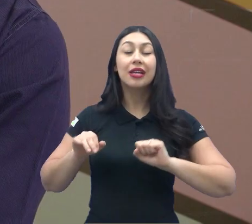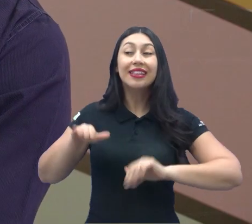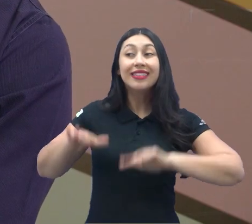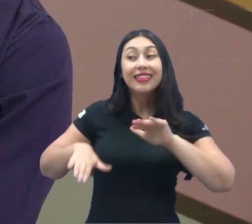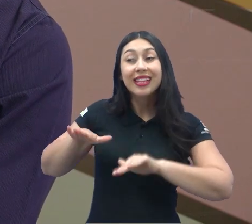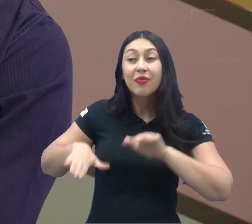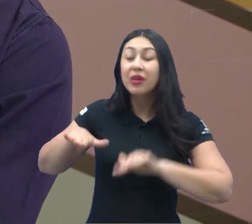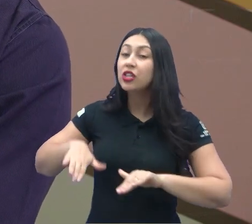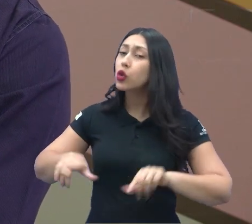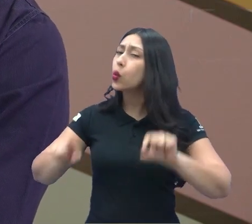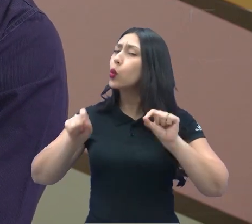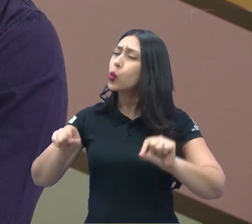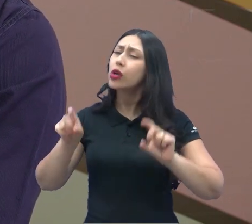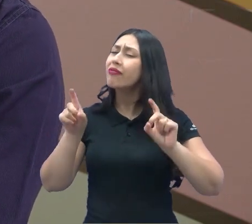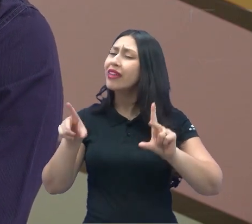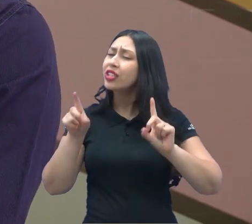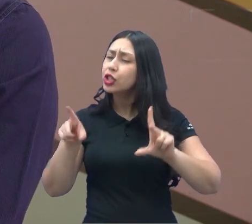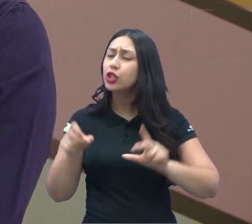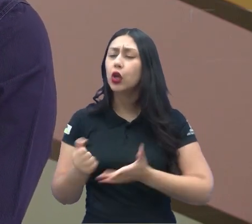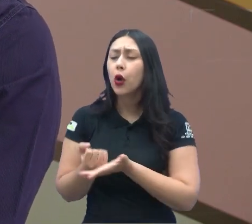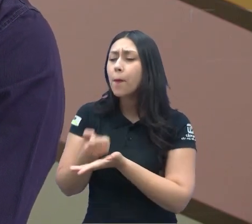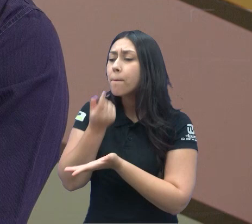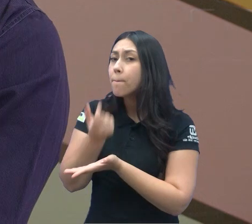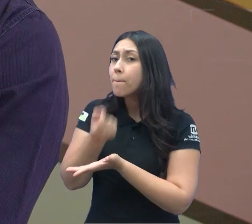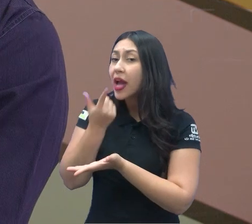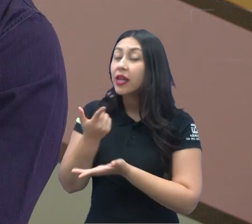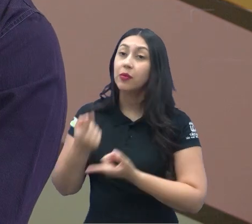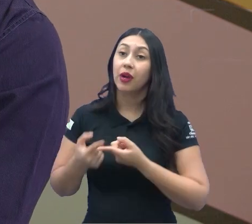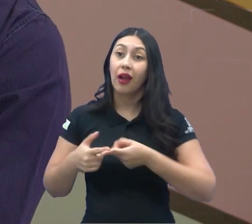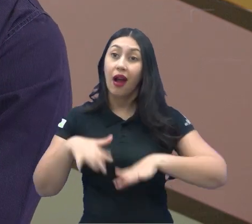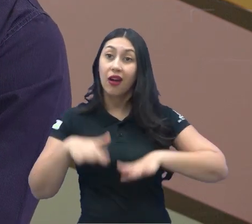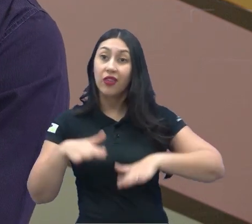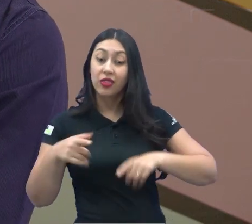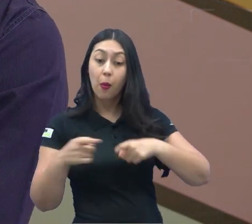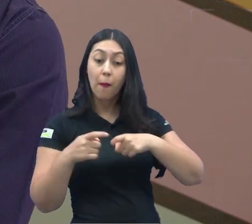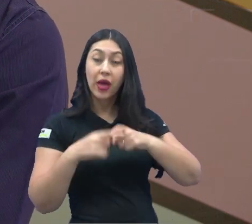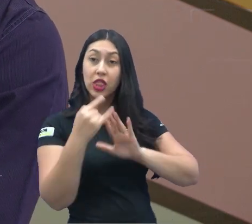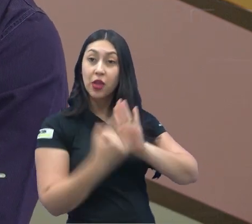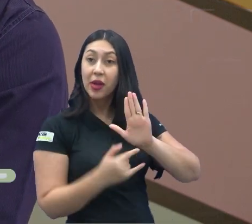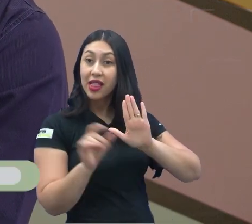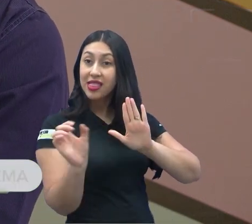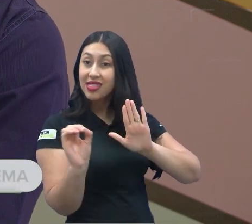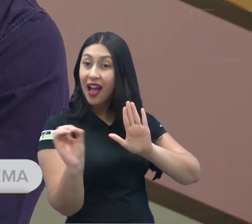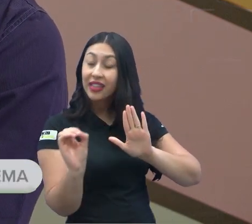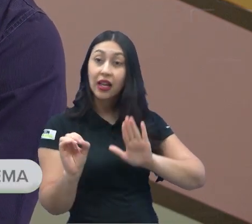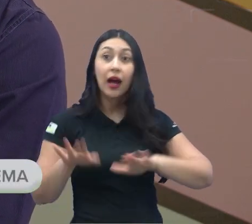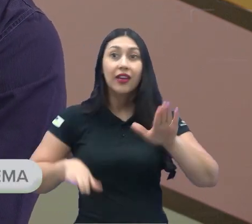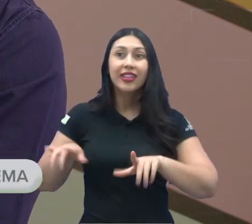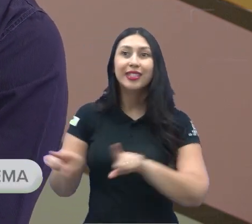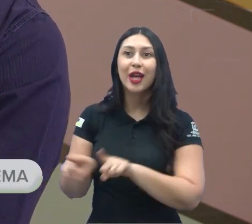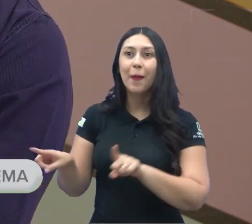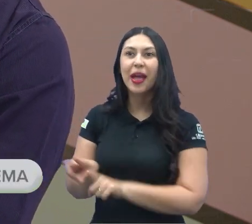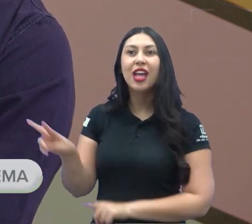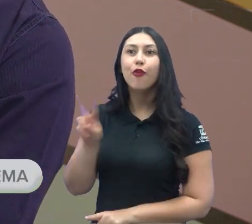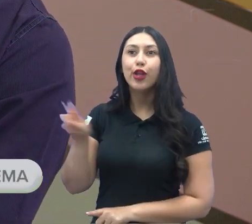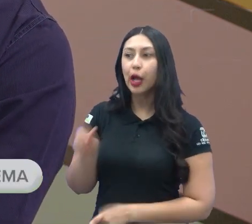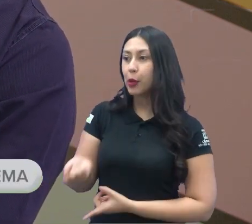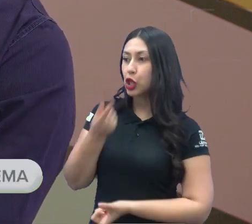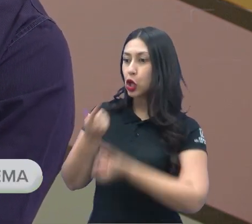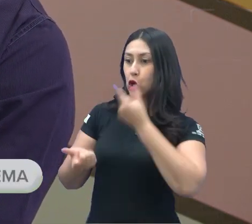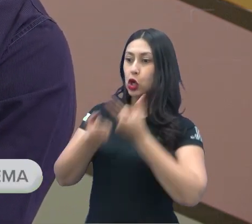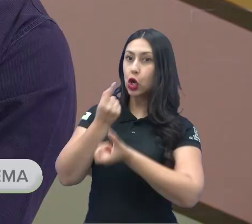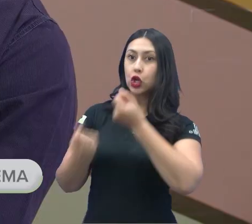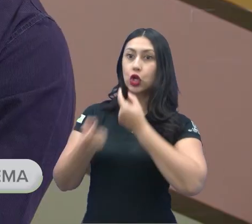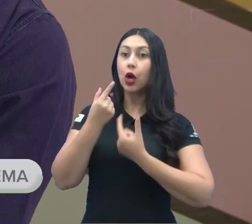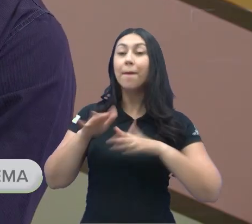do medicamento vendido, se a pessoa pega um medicamento sem receita, ou às vezes até as famosas vitaminas, que o pessoal quer tomar um monte de vitamina, às vezes sem necessidade.